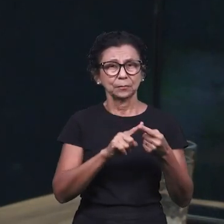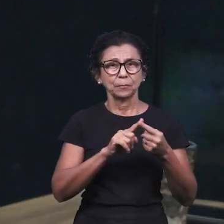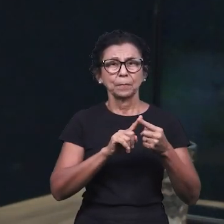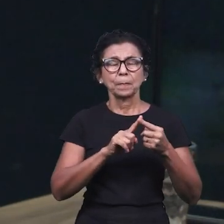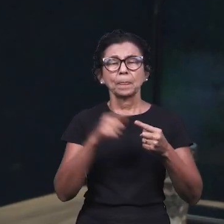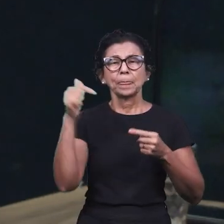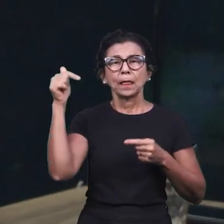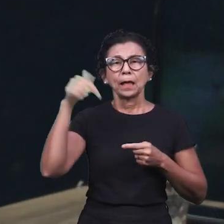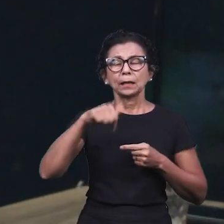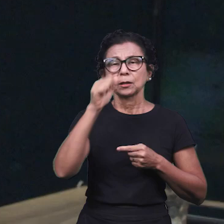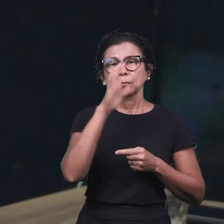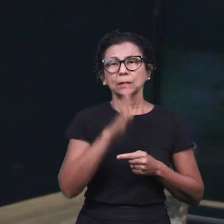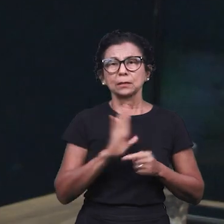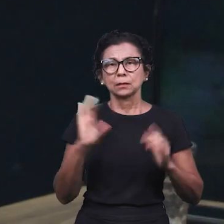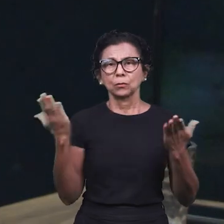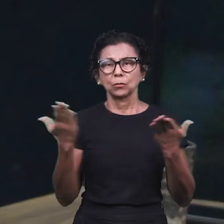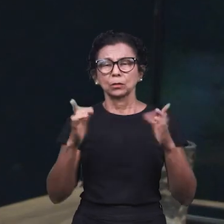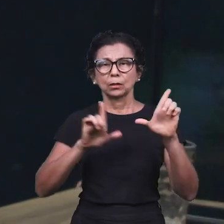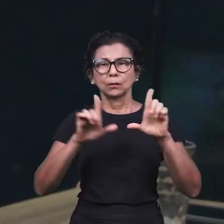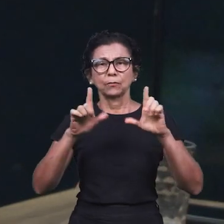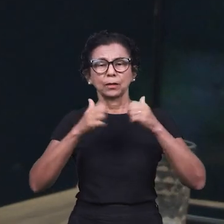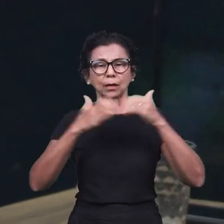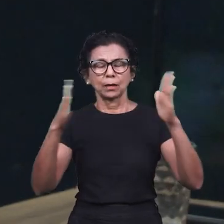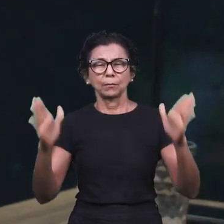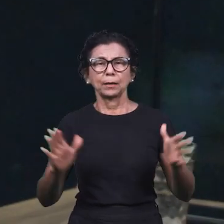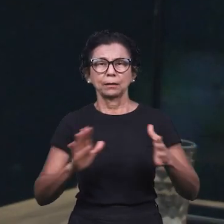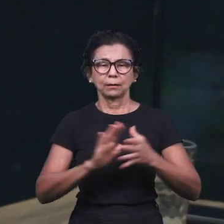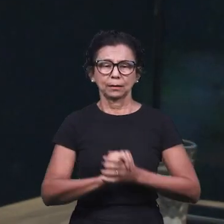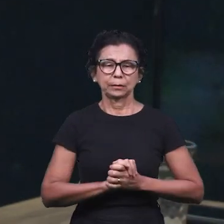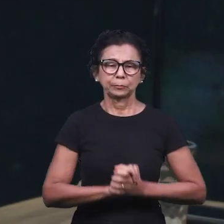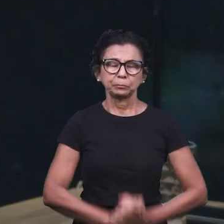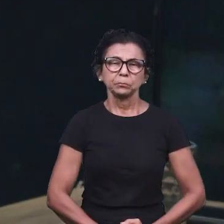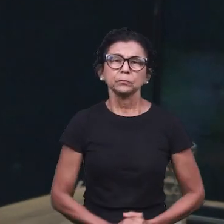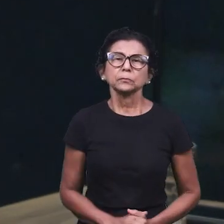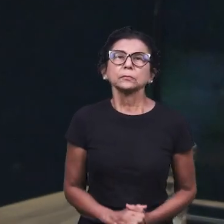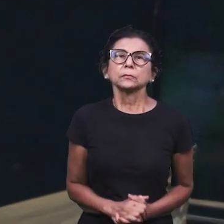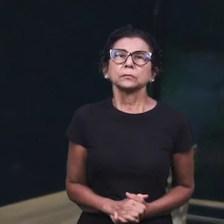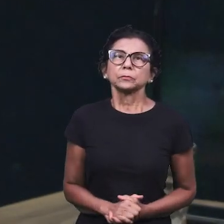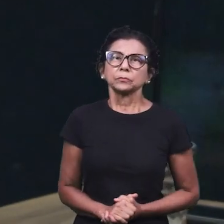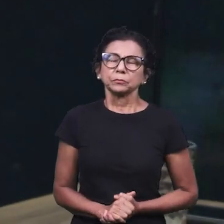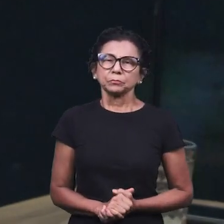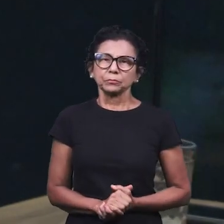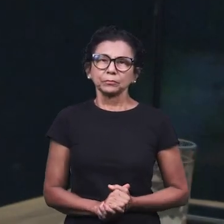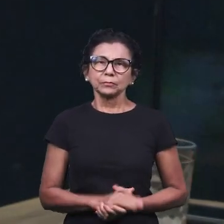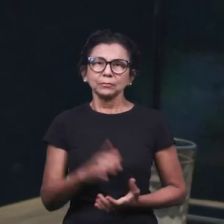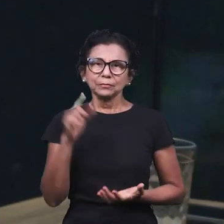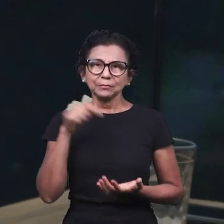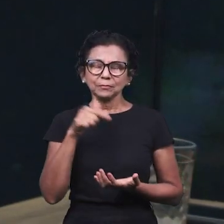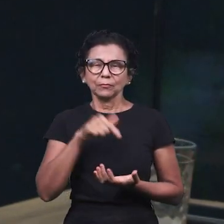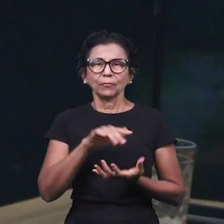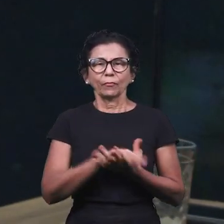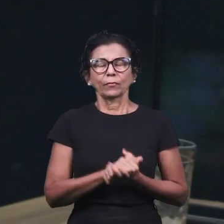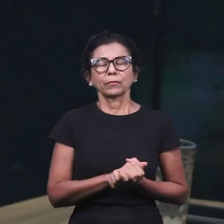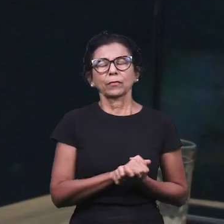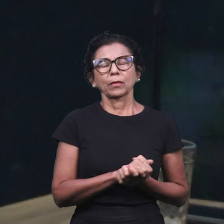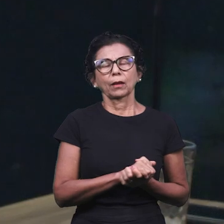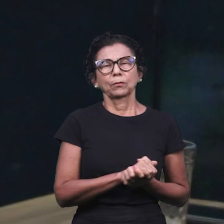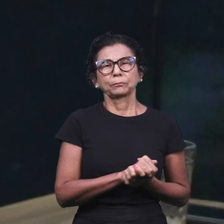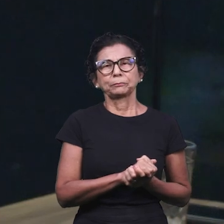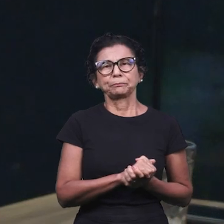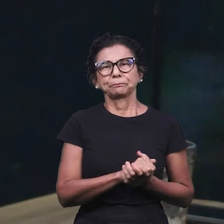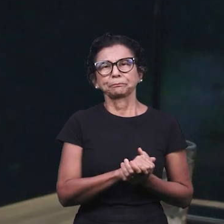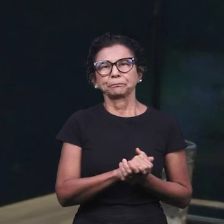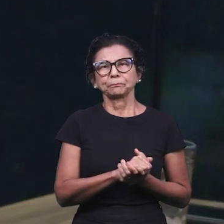tem antena, todas as nossas igrejas têm antenas, você está lá sentado, você está no Manaim, recebendo uma